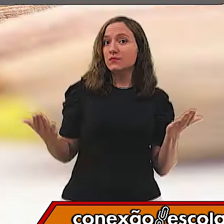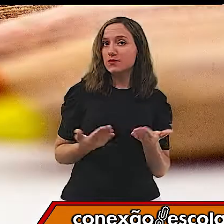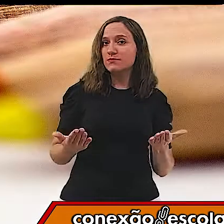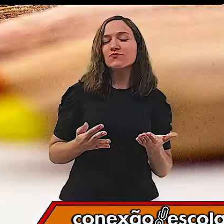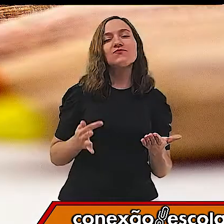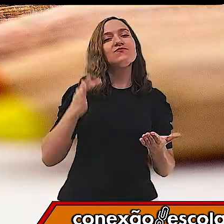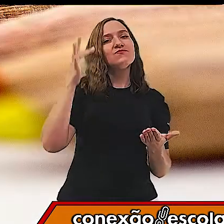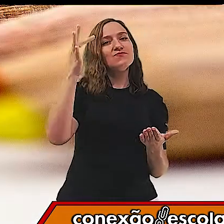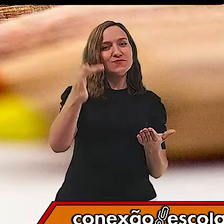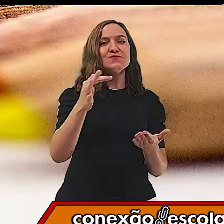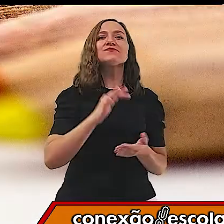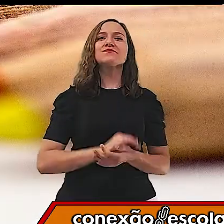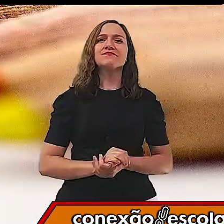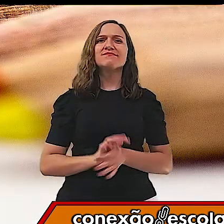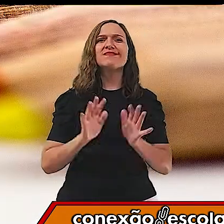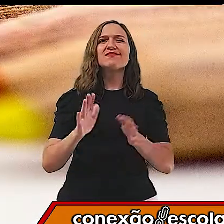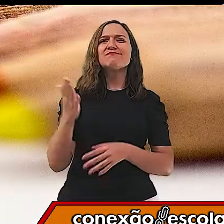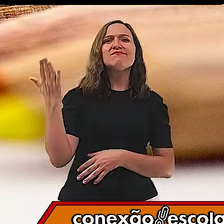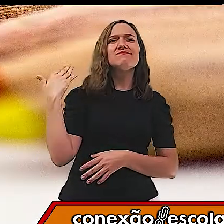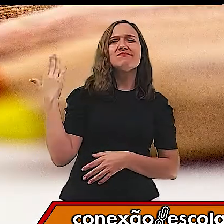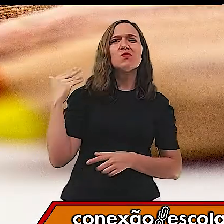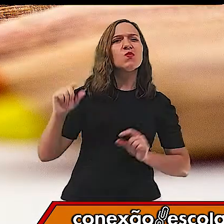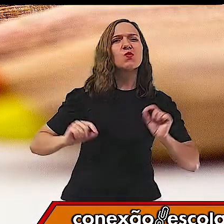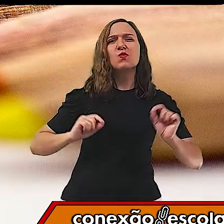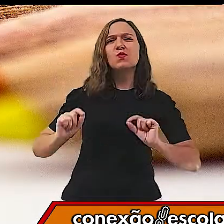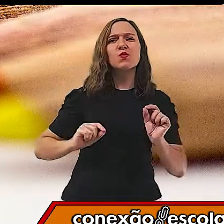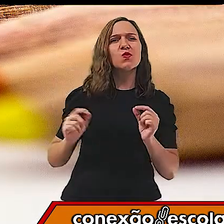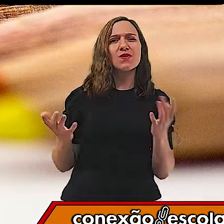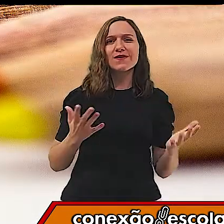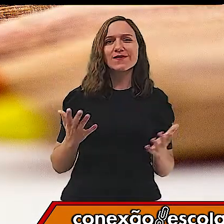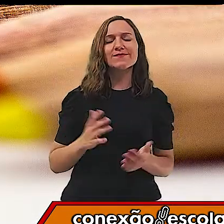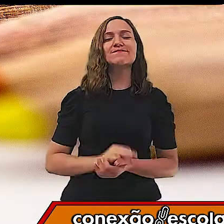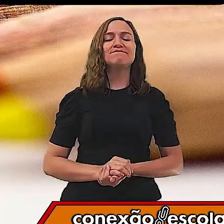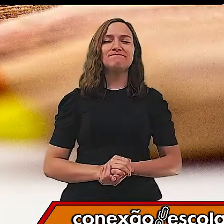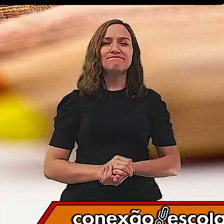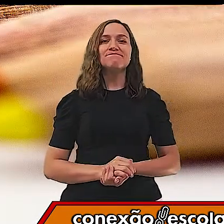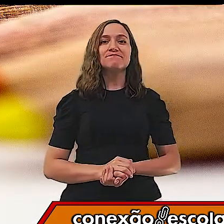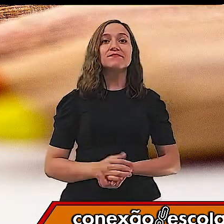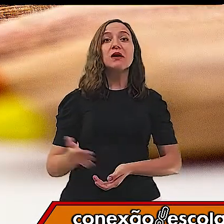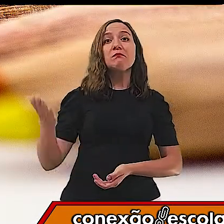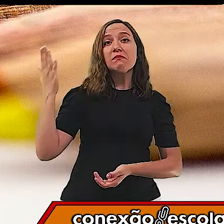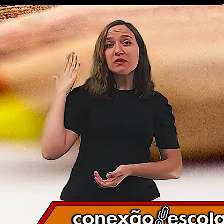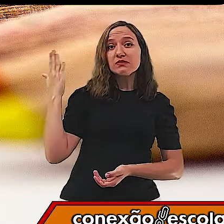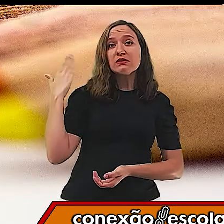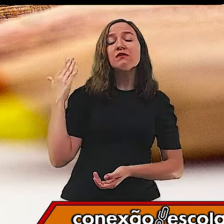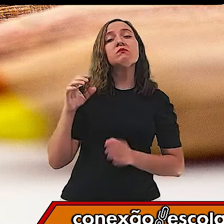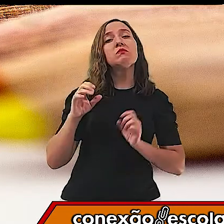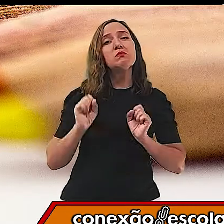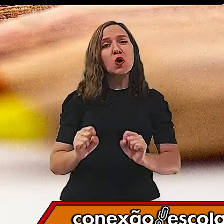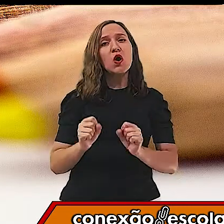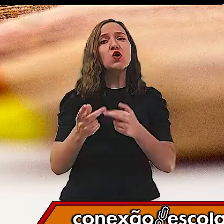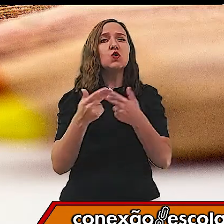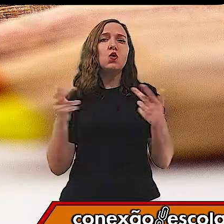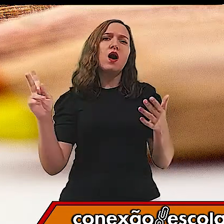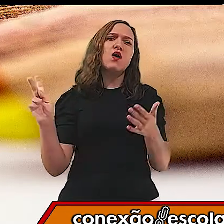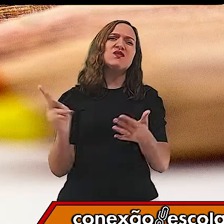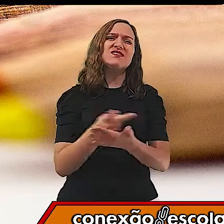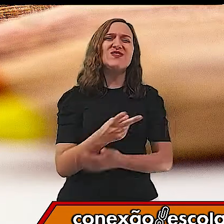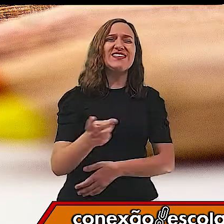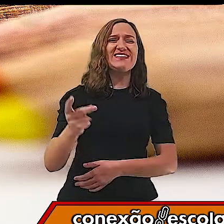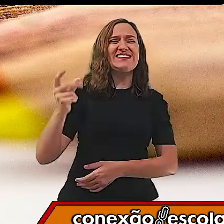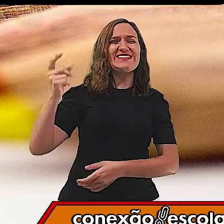futuro. O que é passado? Passado pode ser algo que aconteceu há